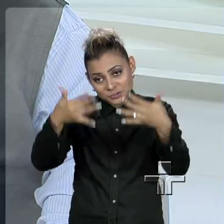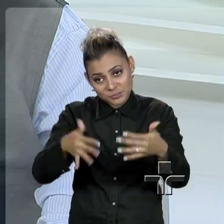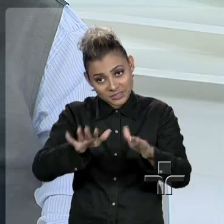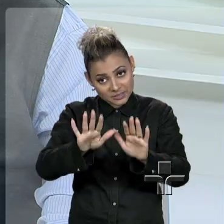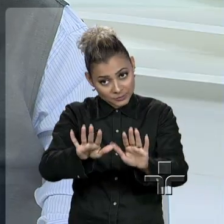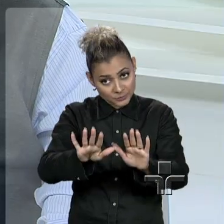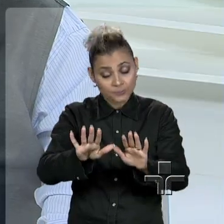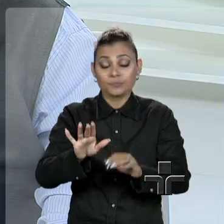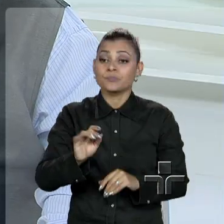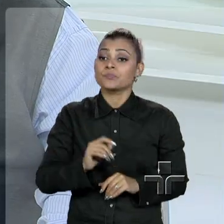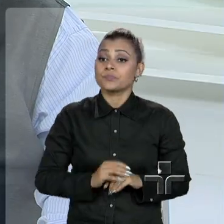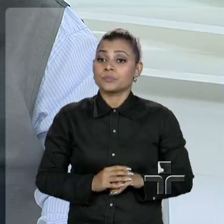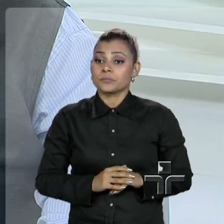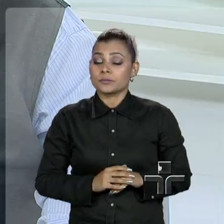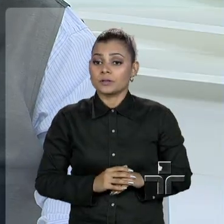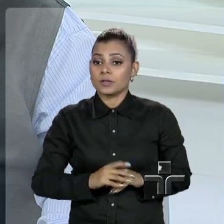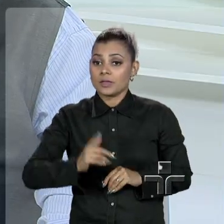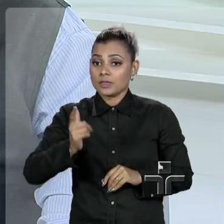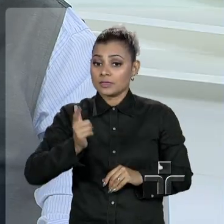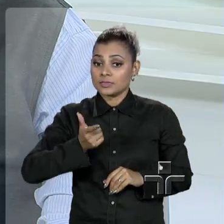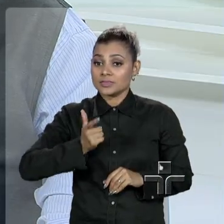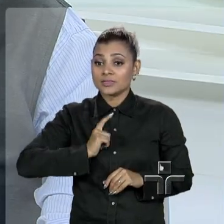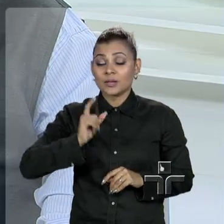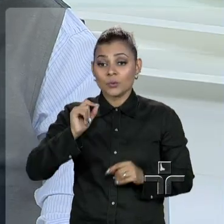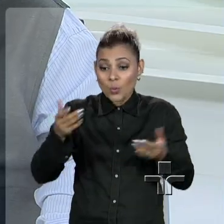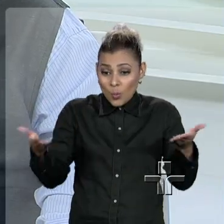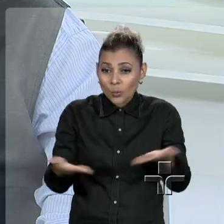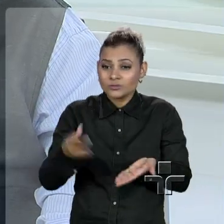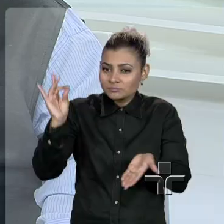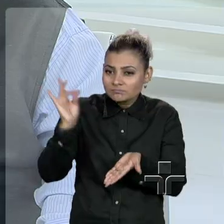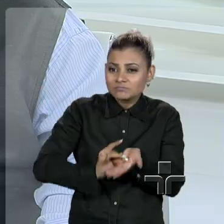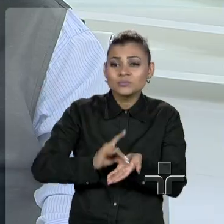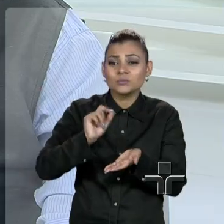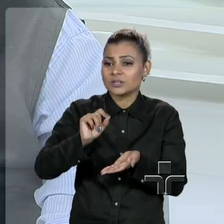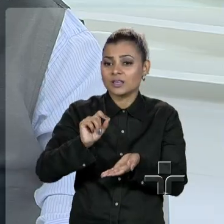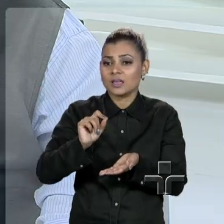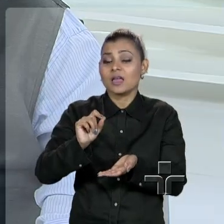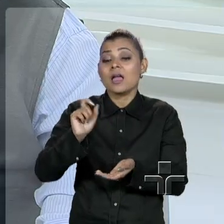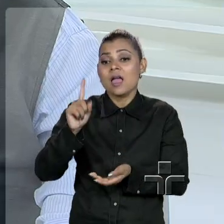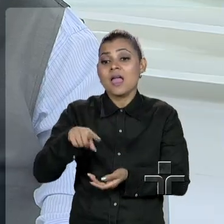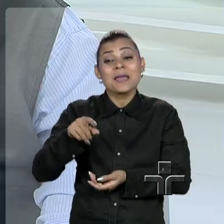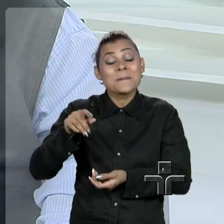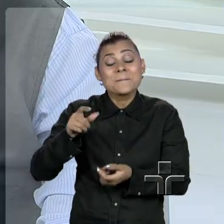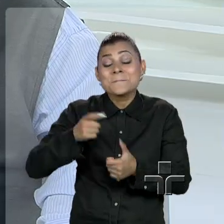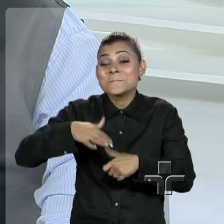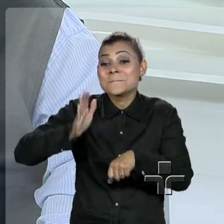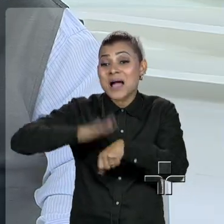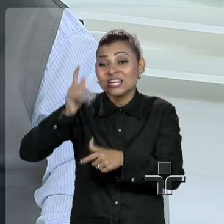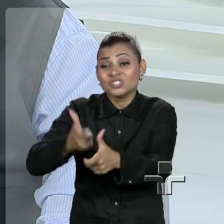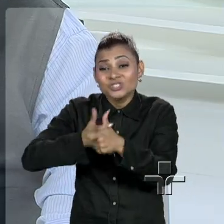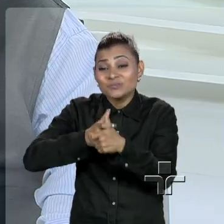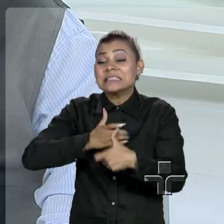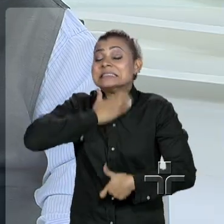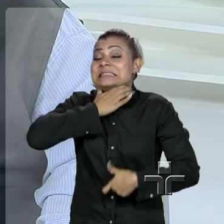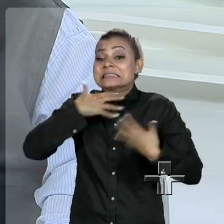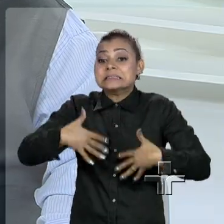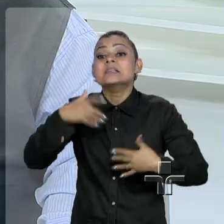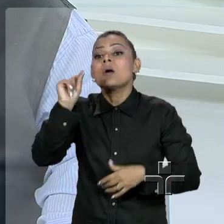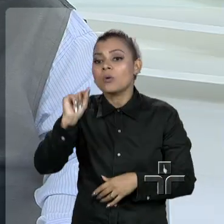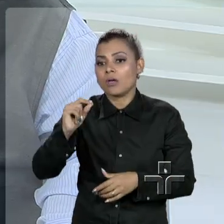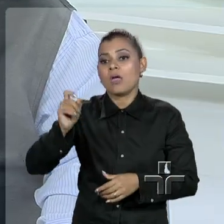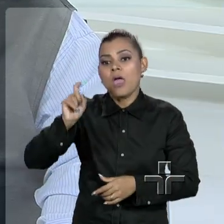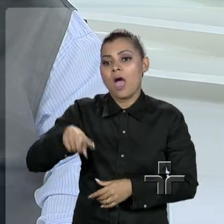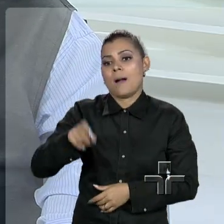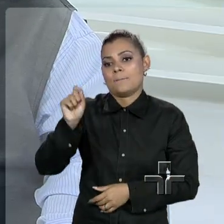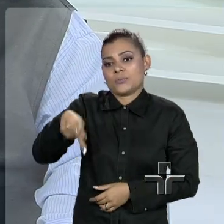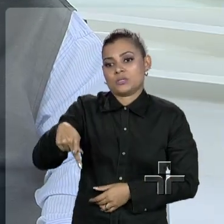é o fator de maior dispêndio hoje? É a Previdência. Você, para acomodar... Porque o Brasil